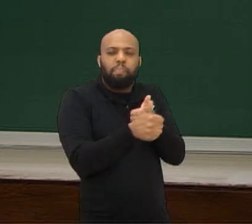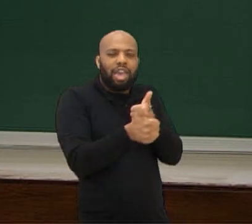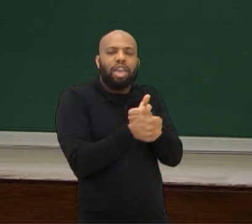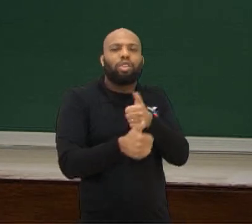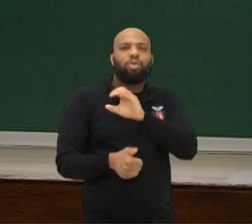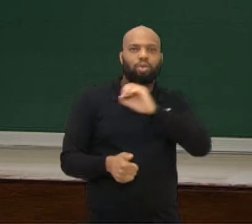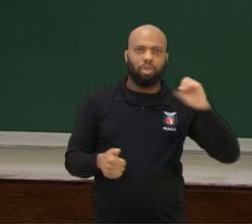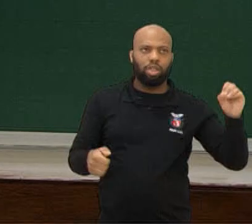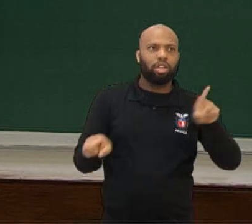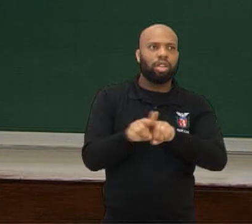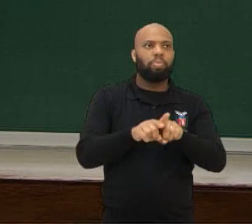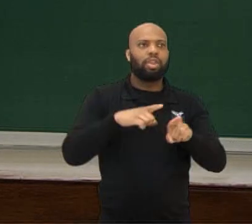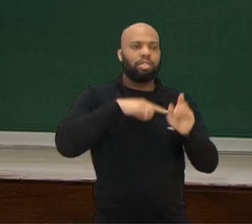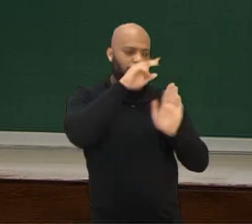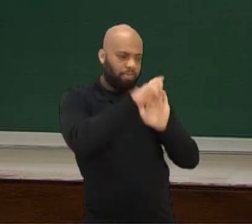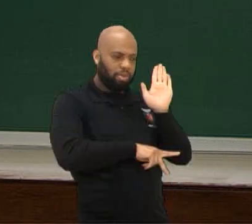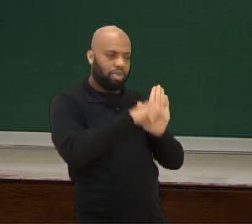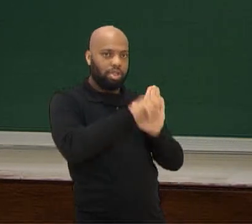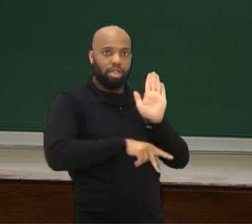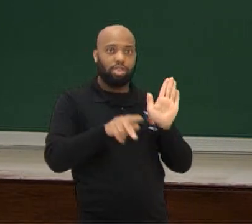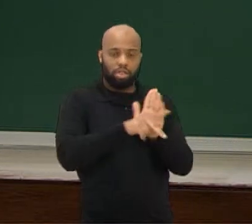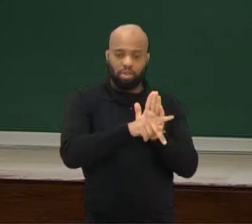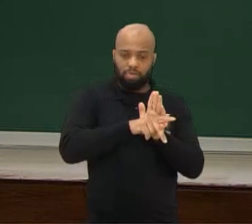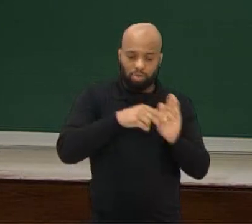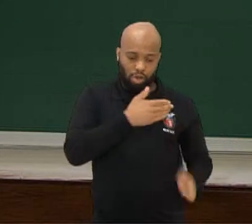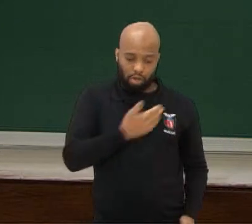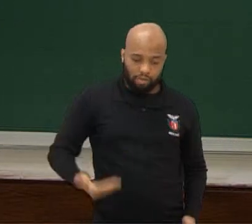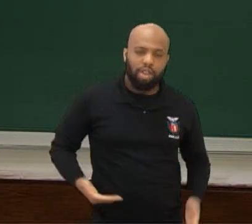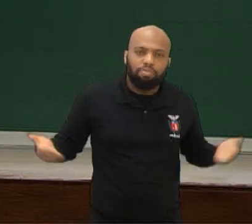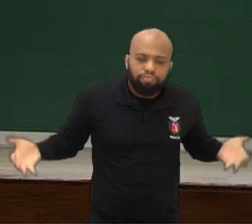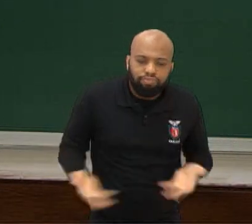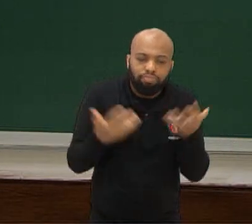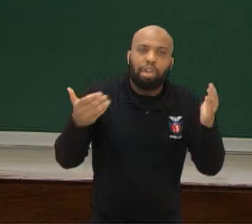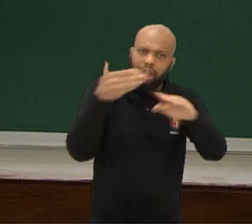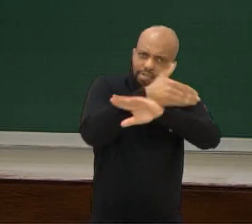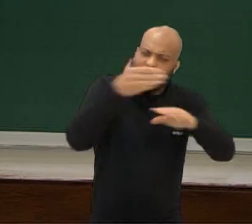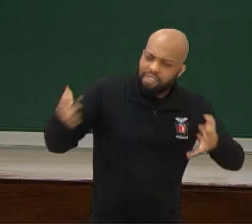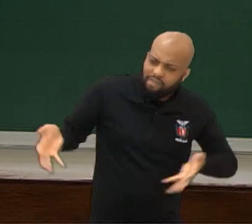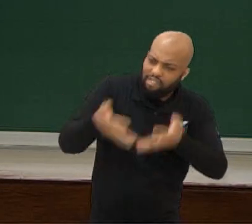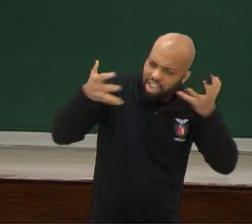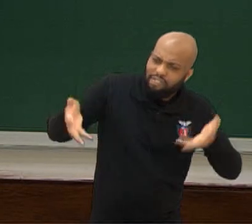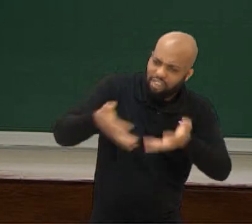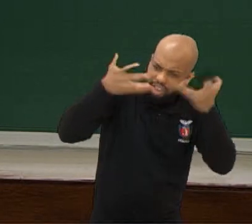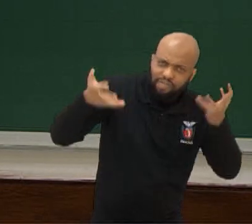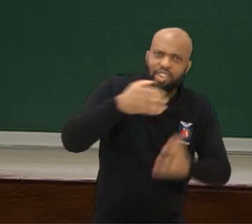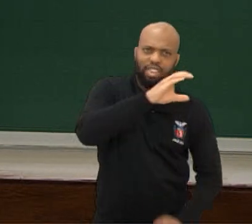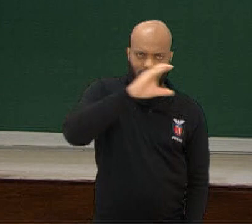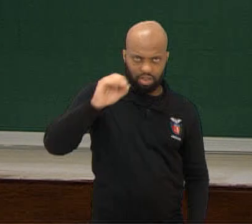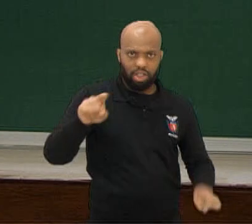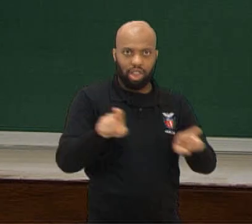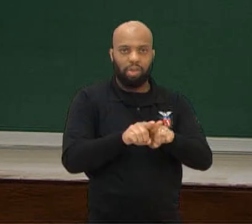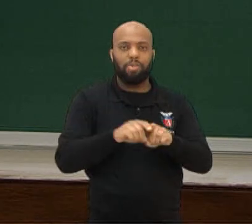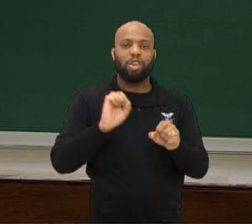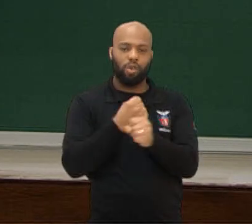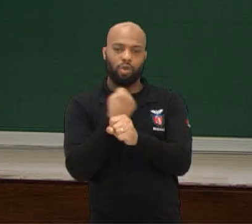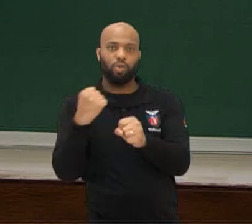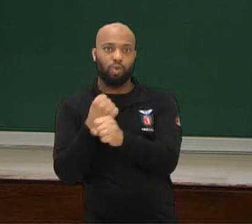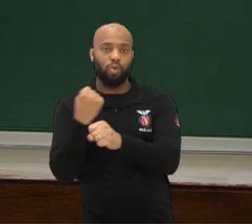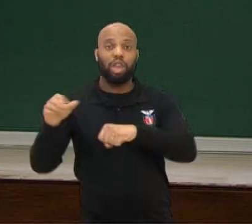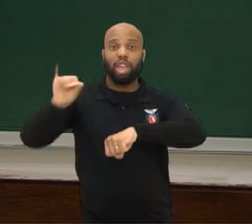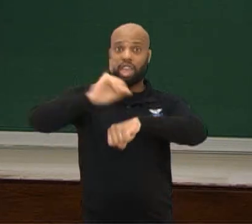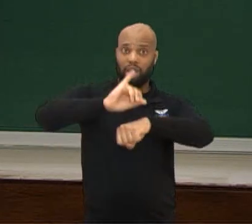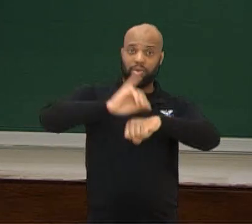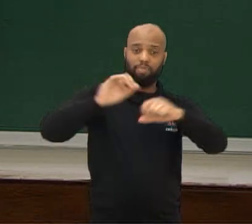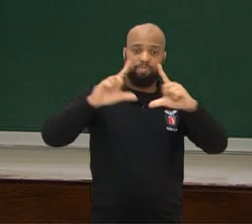né? E os projetos do governo incentivam essa ocupação ao longo do tempo, principalmente ali com a construção da capital, que foi o